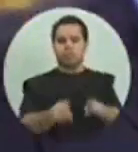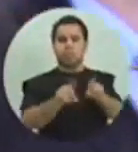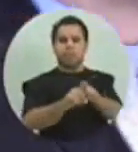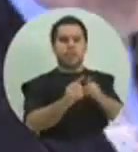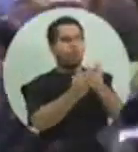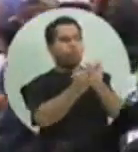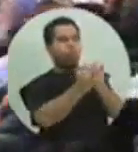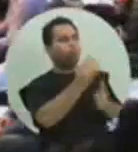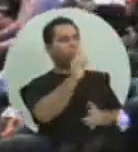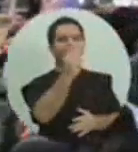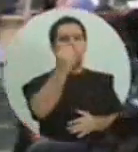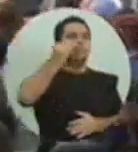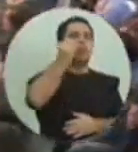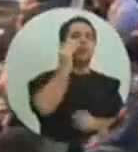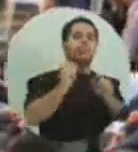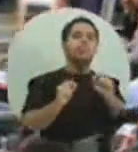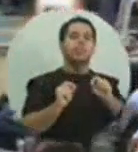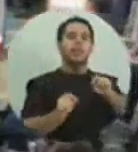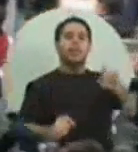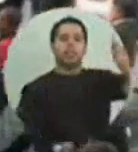não pode reconhecer o que Deus está fazendo.